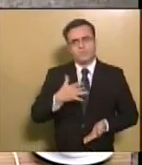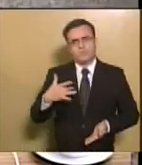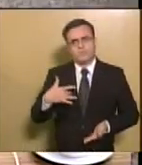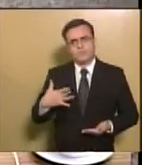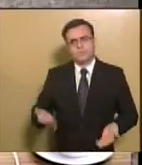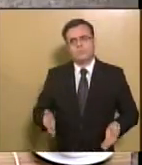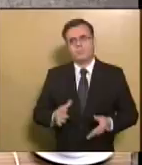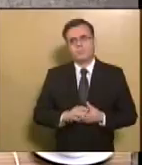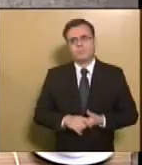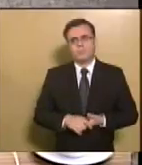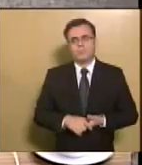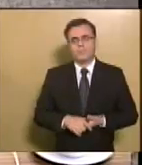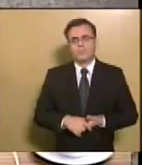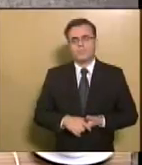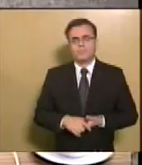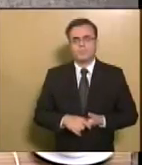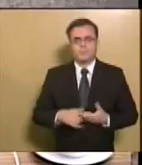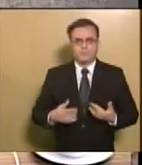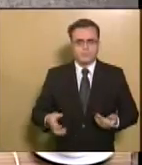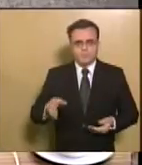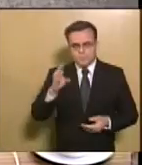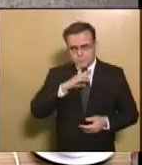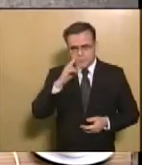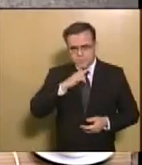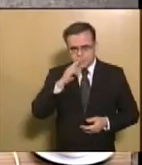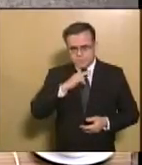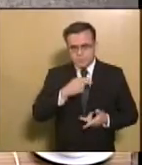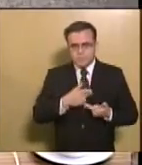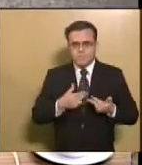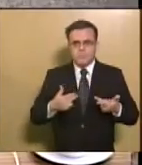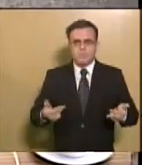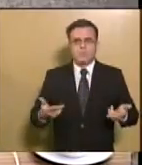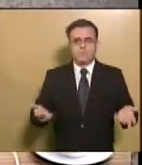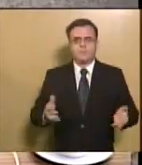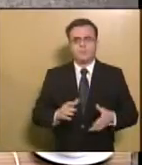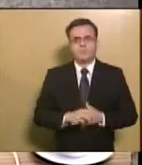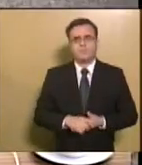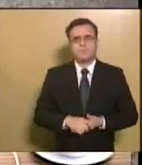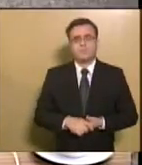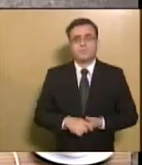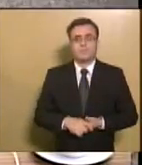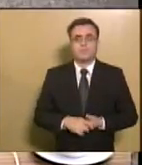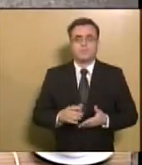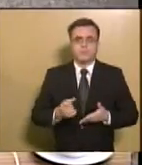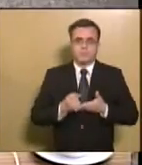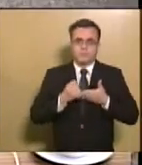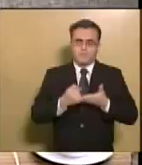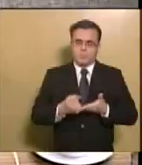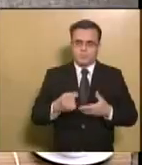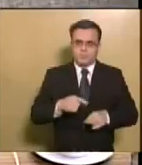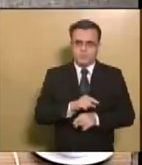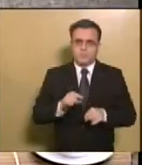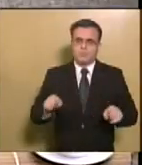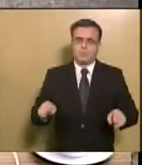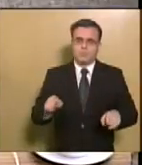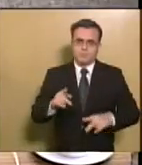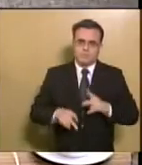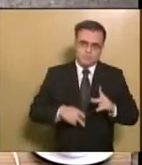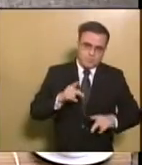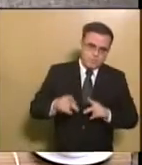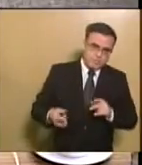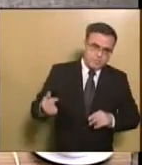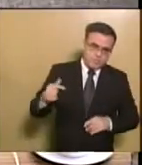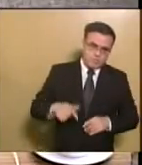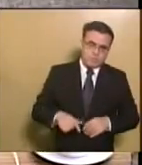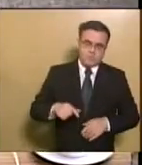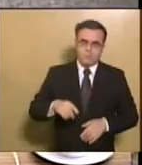que viabilizem o mais rápido possível um convênio para atender a população. Como já dissemos, nenhum deputado